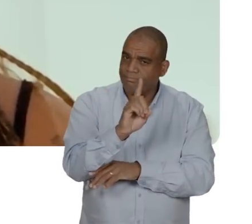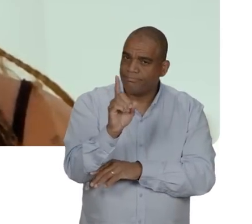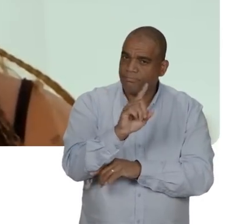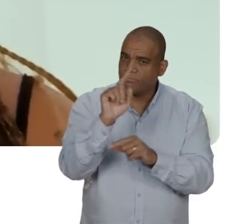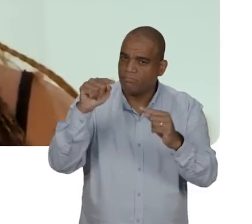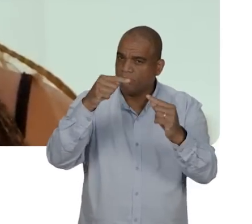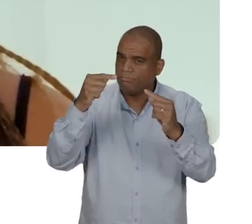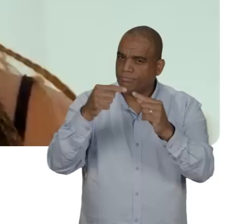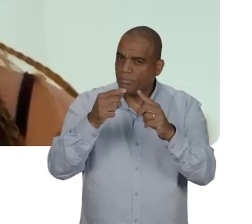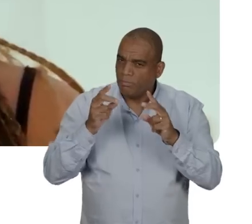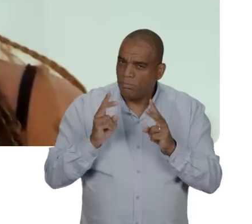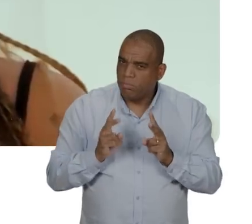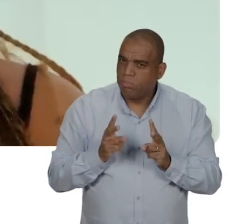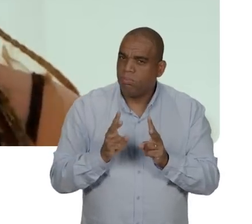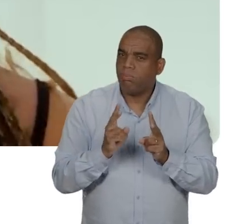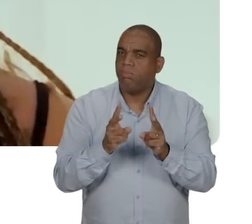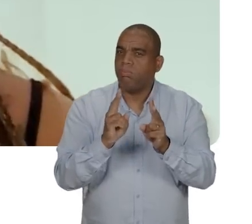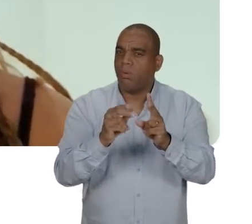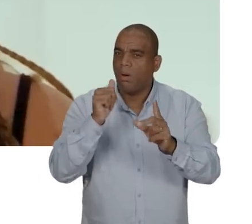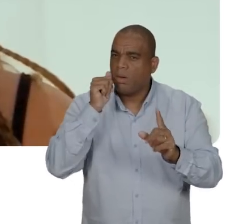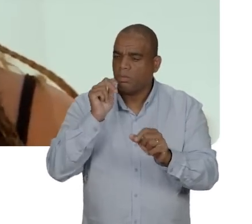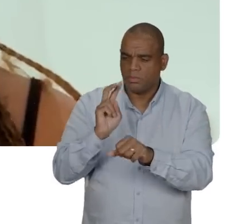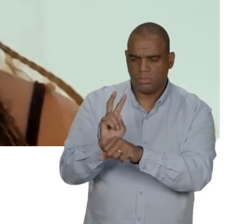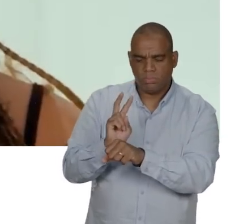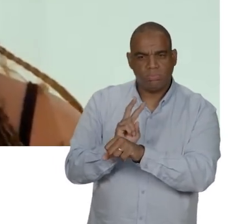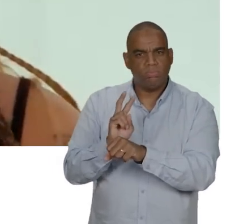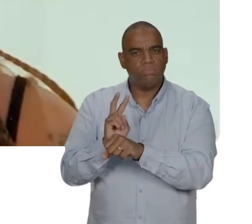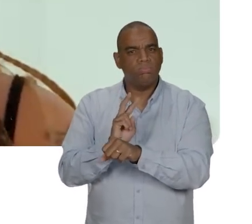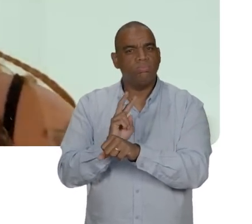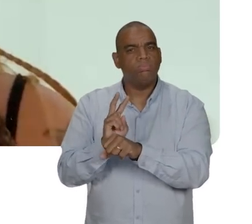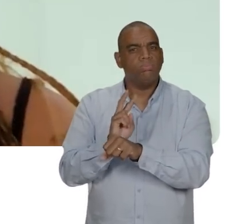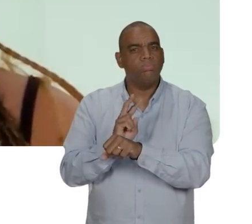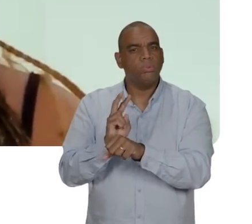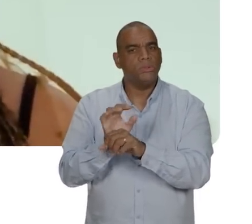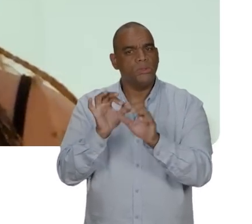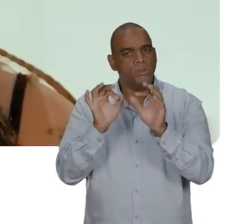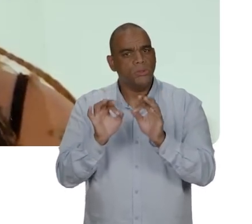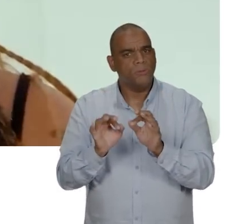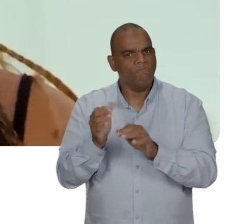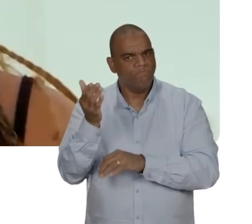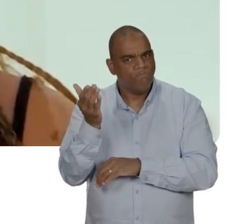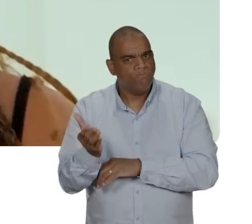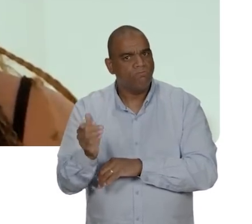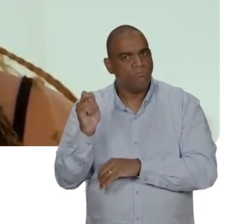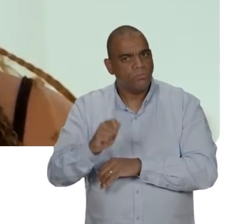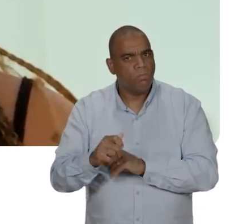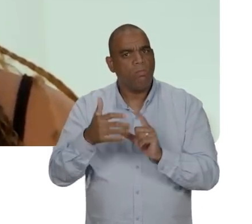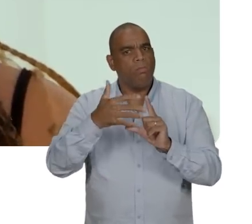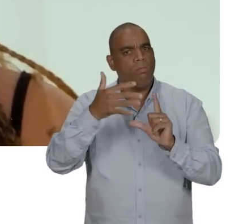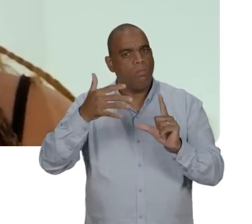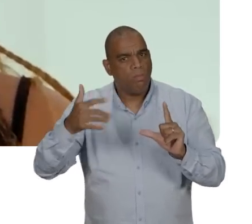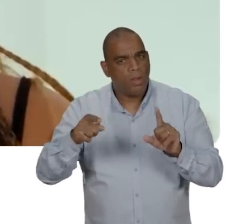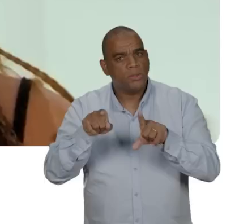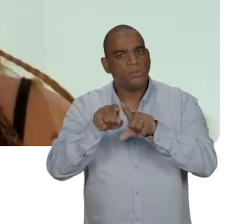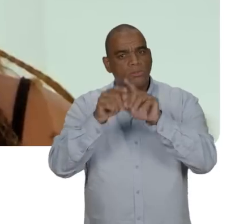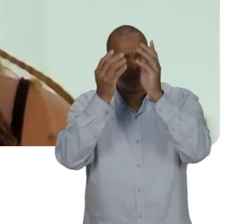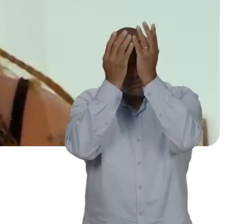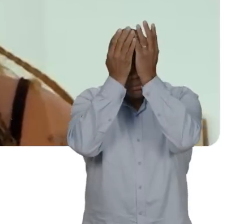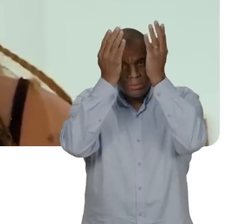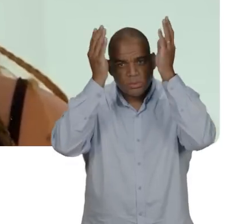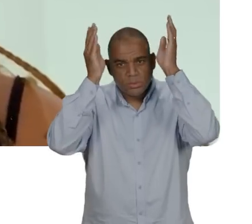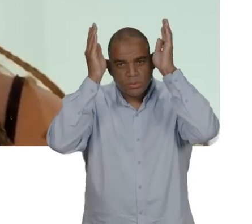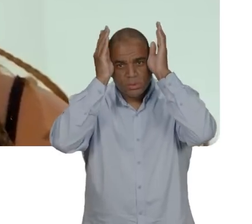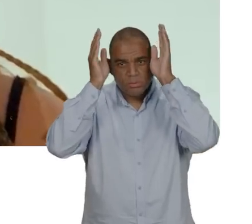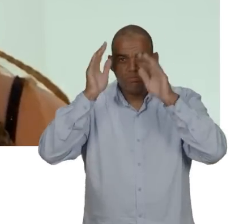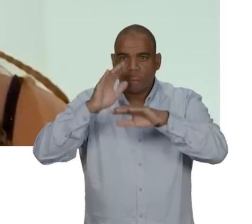nosso objetivo. Nós precisamos continuar atuando, fazendo defesa dessas mulheres, né, fazendo defesa dessas pessoas LGBTQIA+,